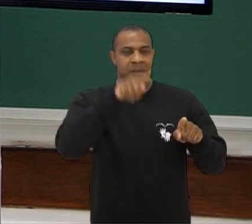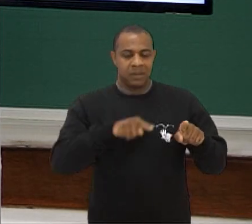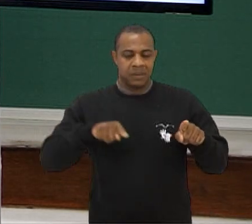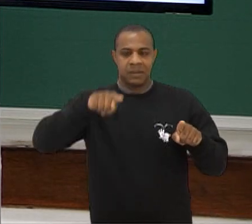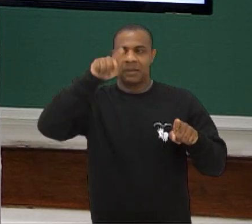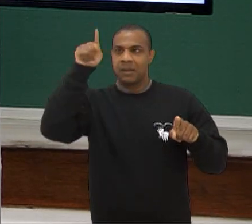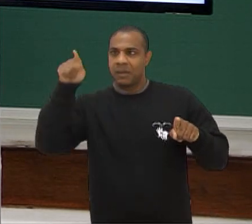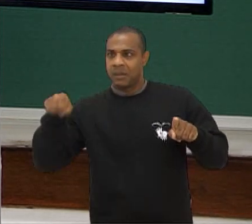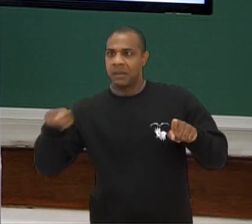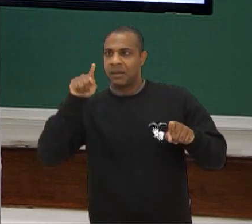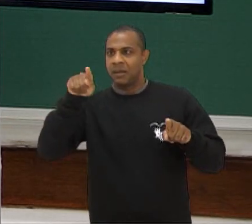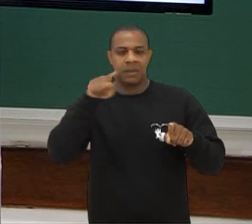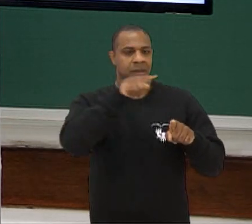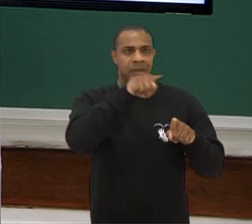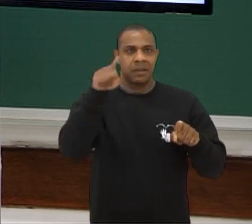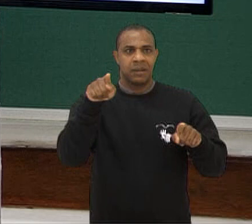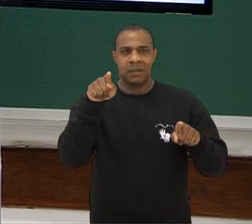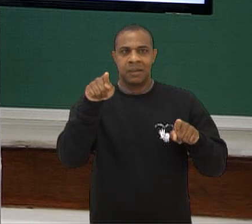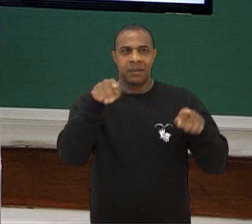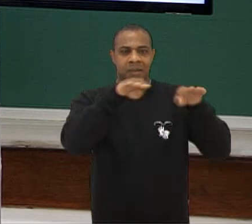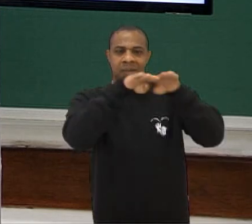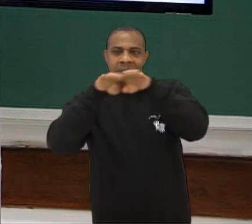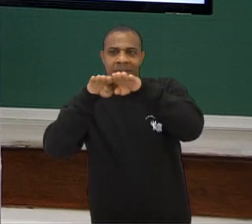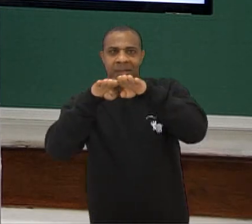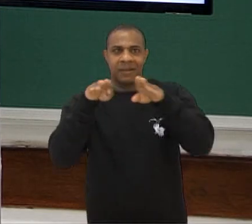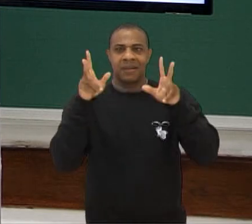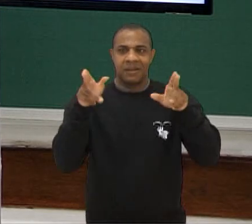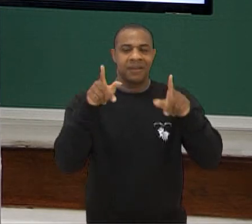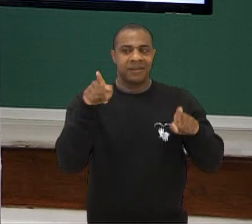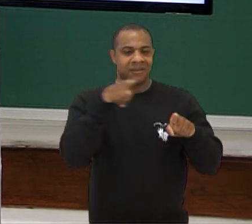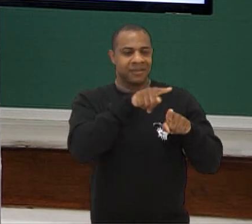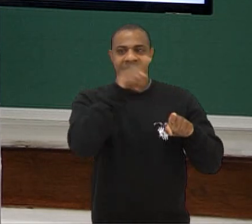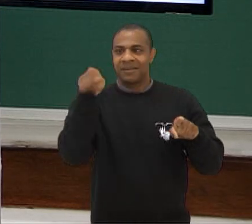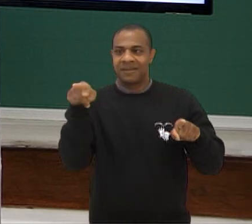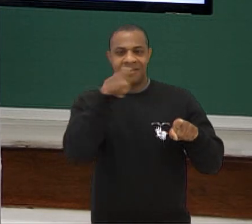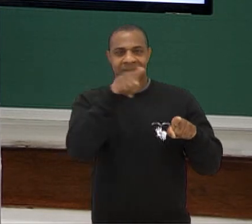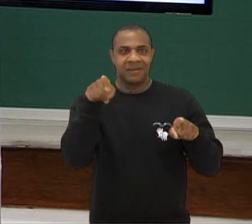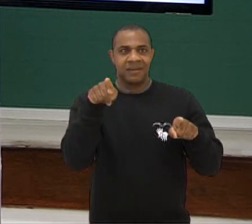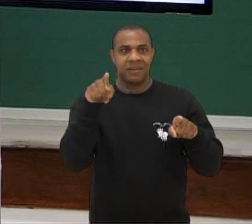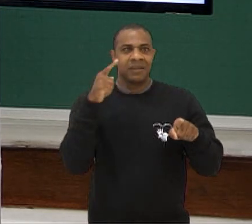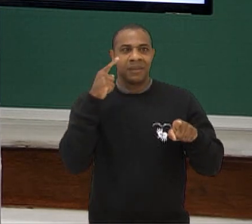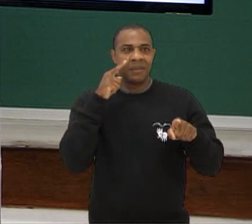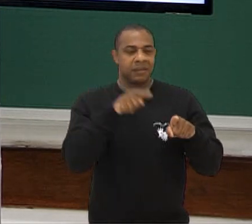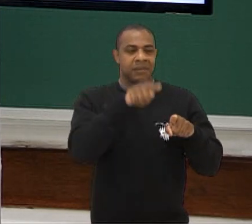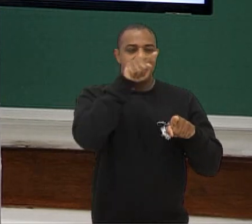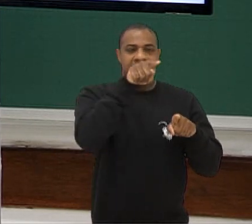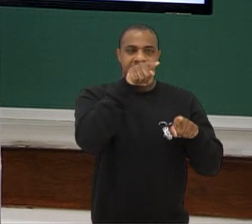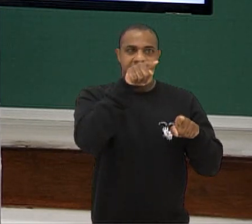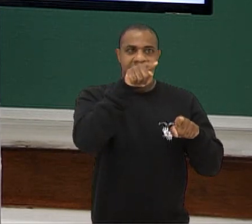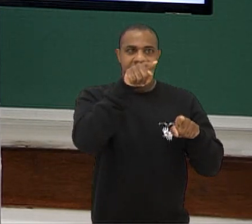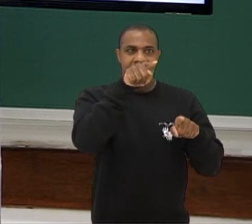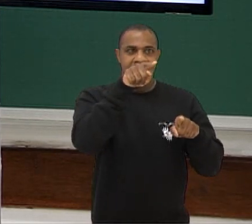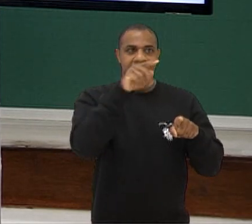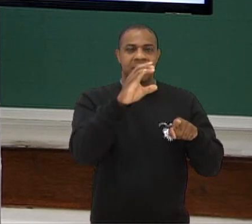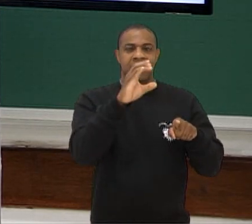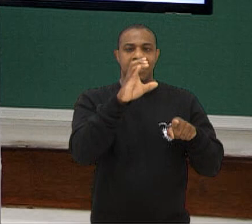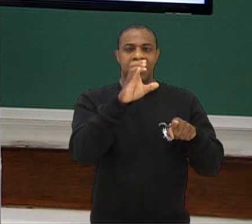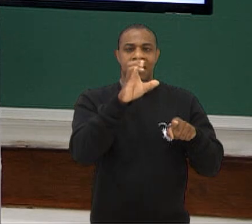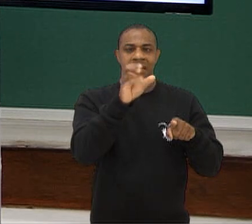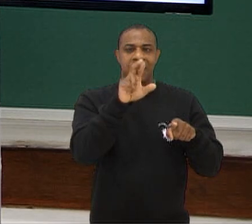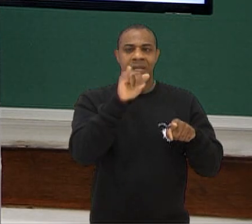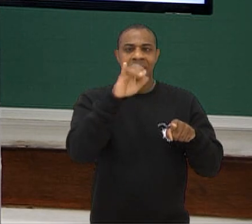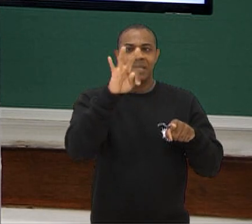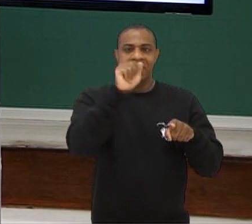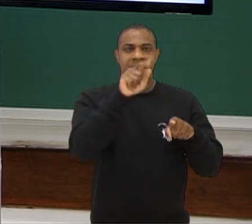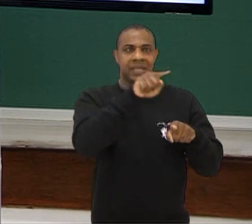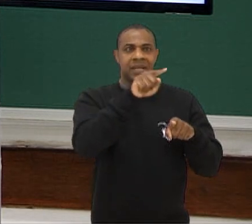alto consecutivo, certo? Ou subsequente, que a gente tem ali. Quando você pega ali de um ponto alto, que é chamado crista, até